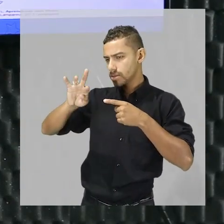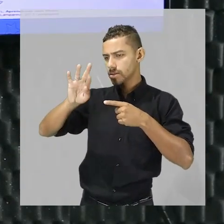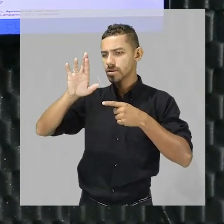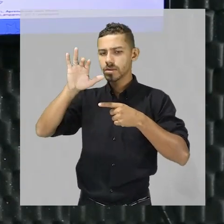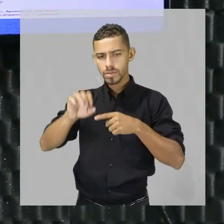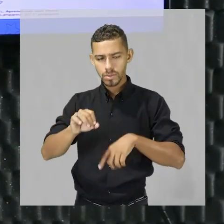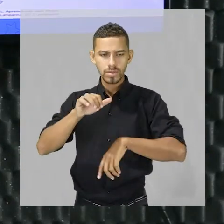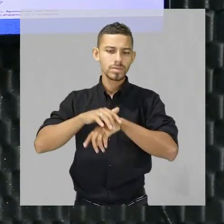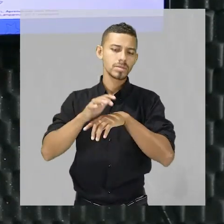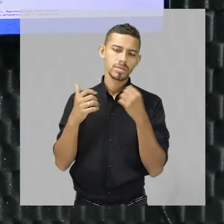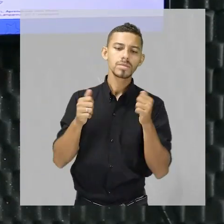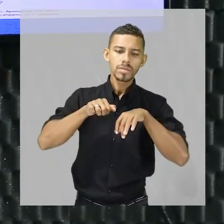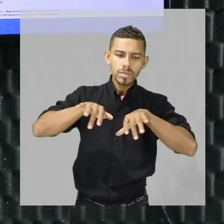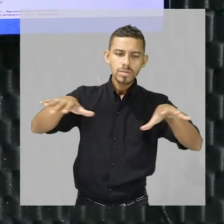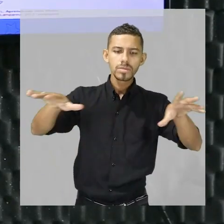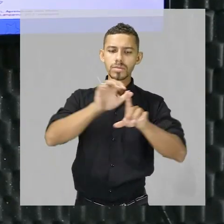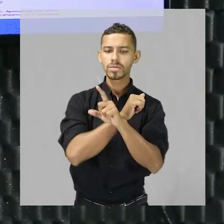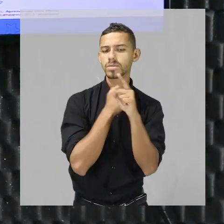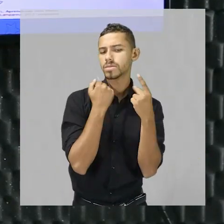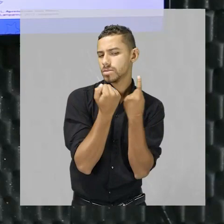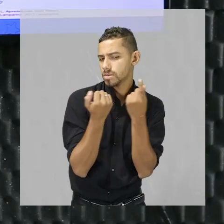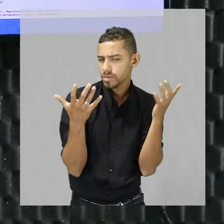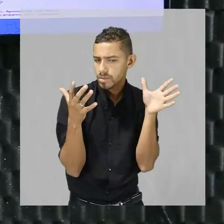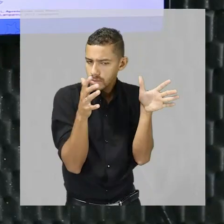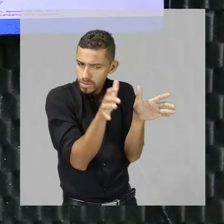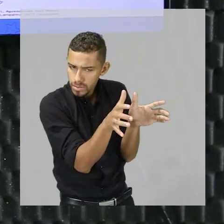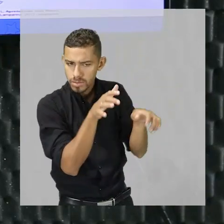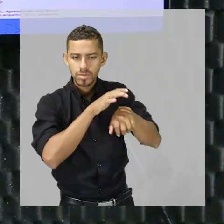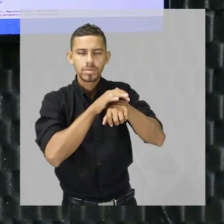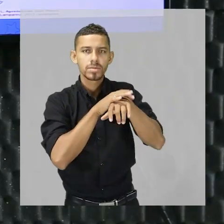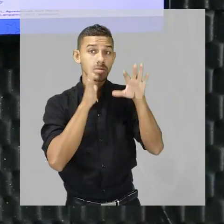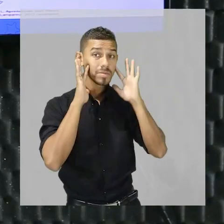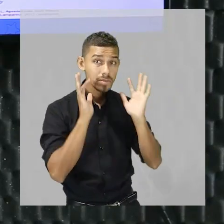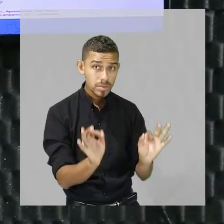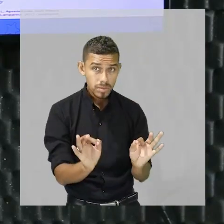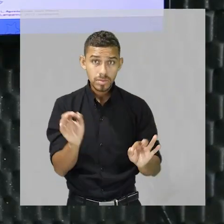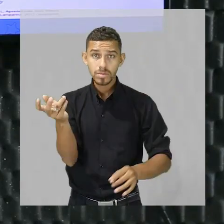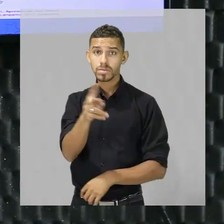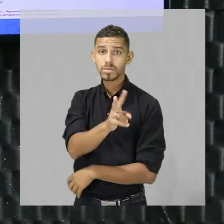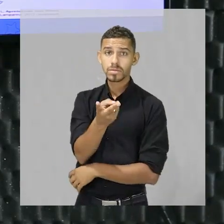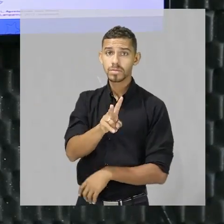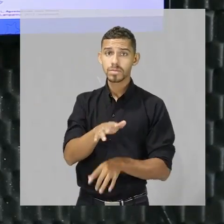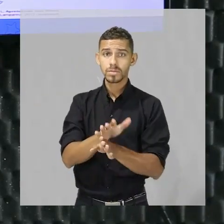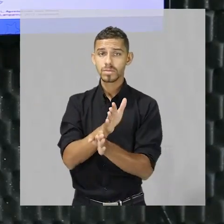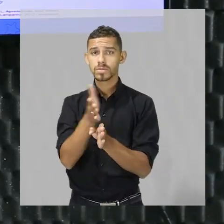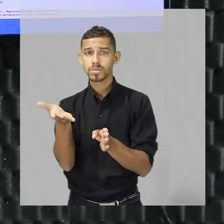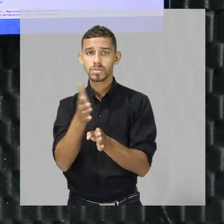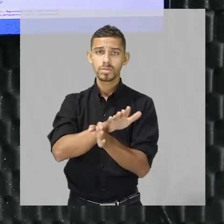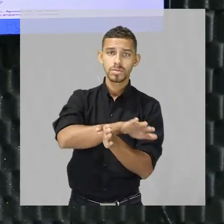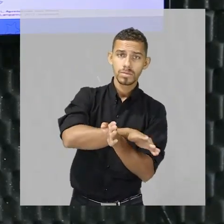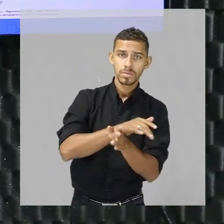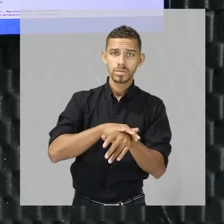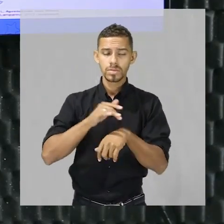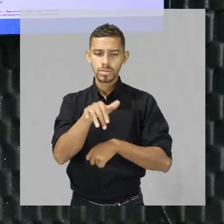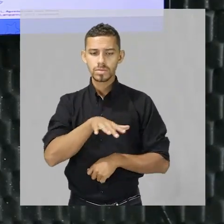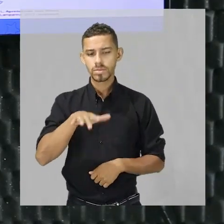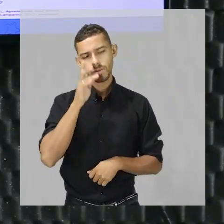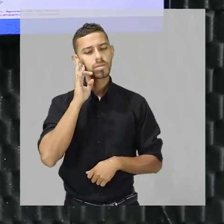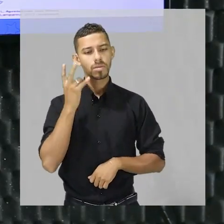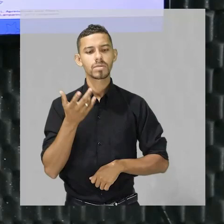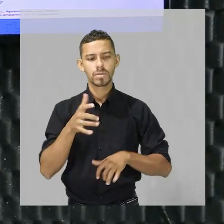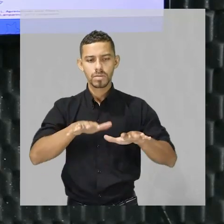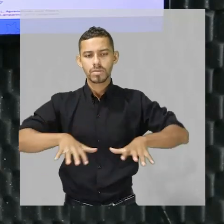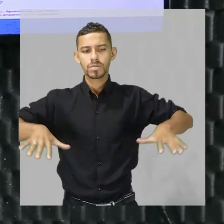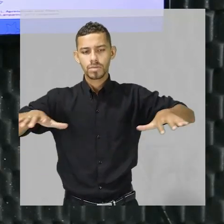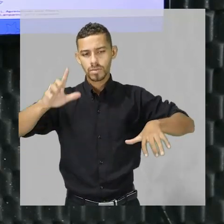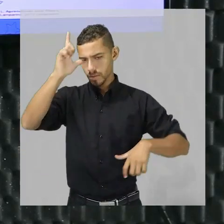socialismo precisava se expandir, precisava ser contido, as tensões entre esses 2 blocos aumentaram. E qual foi o resultado, Marcos? Nós vamos ter a divisão